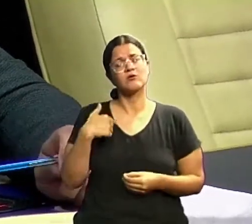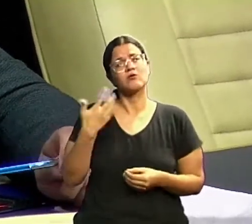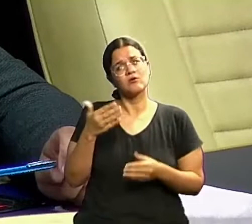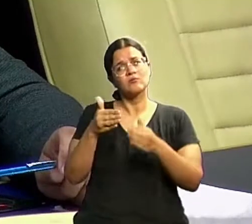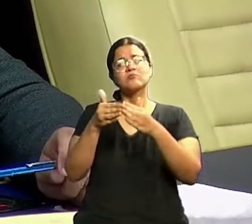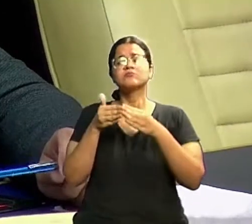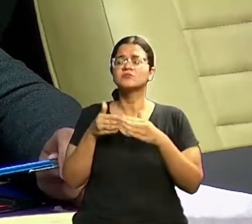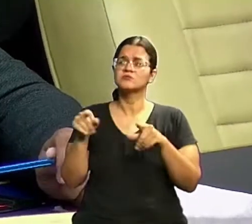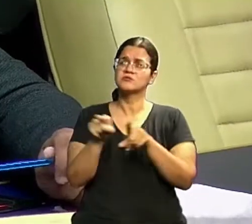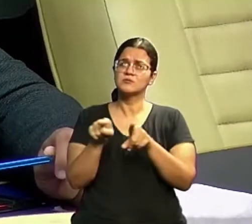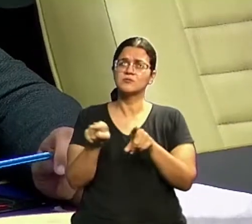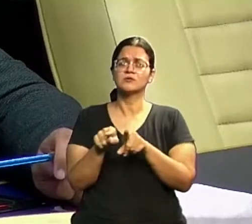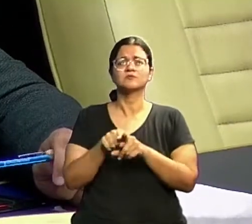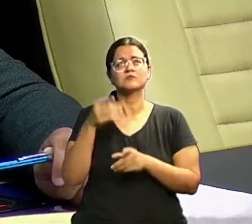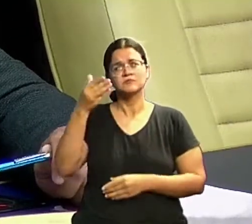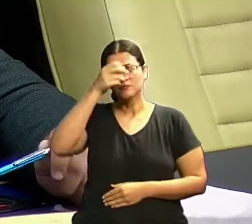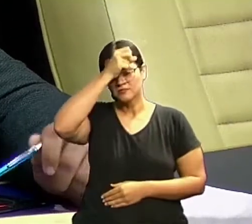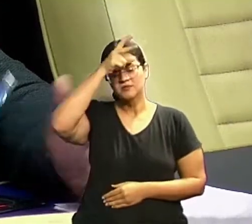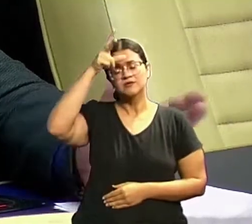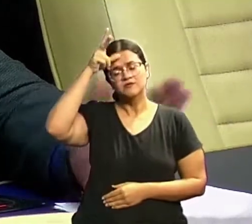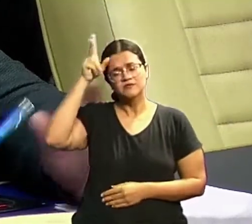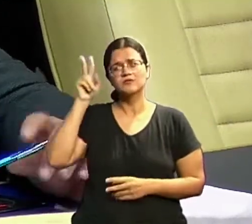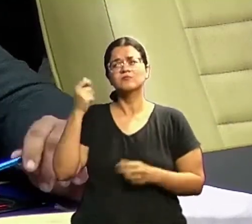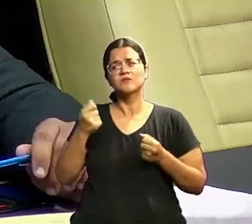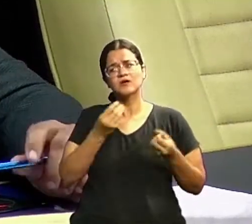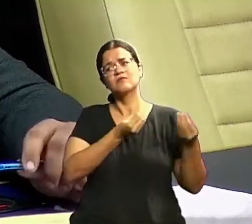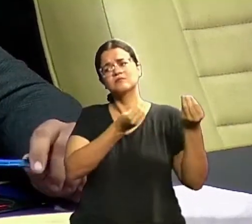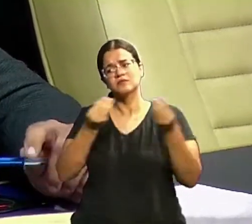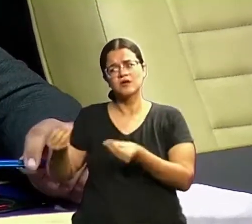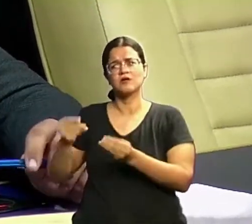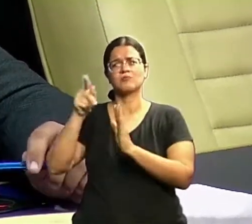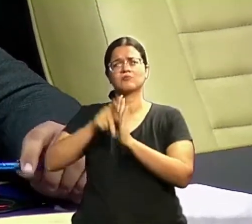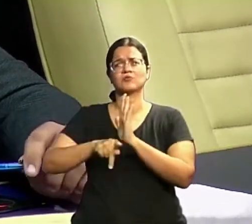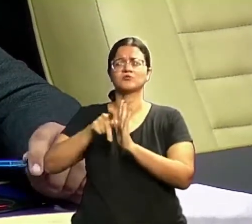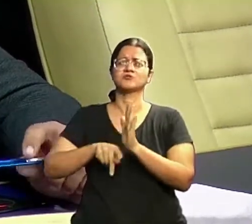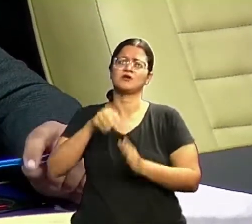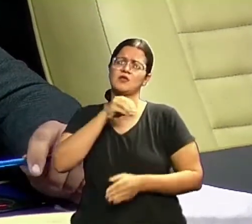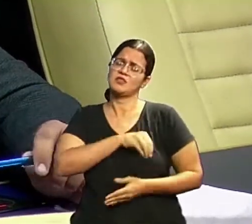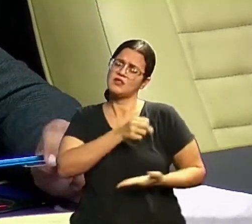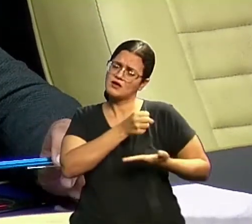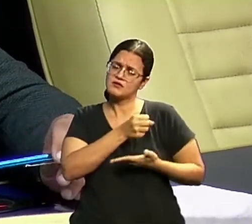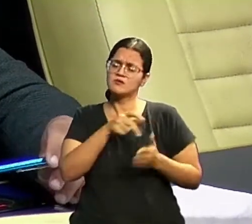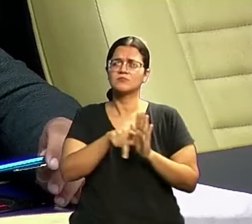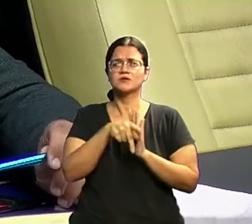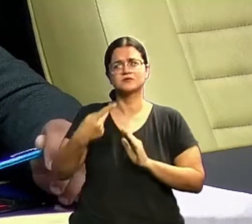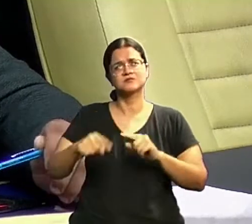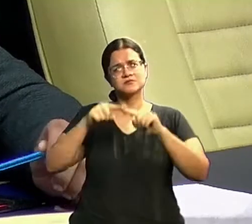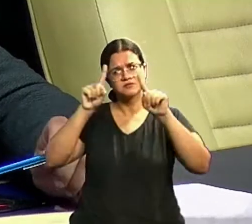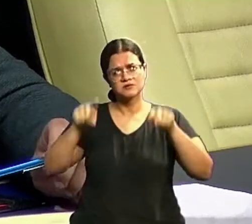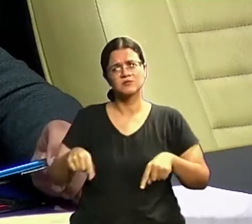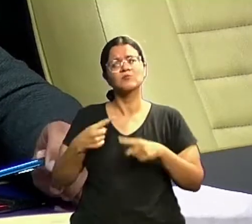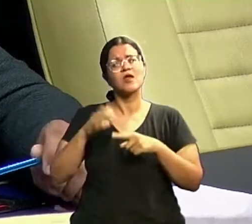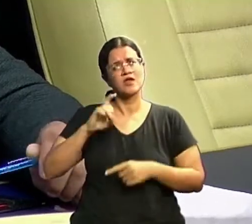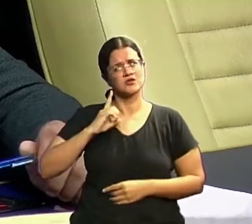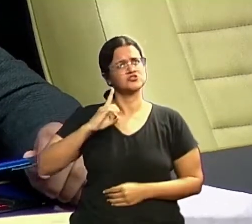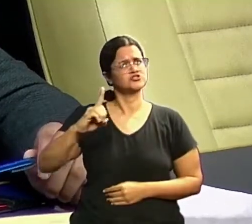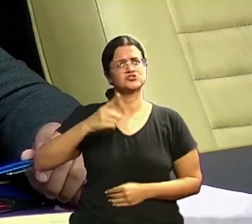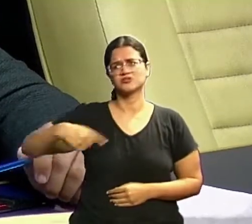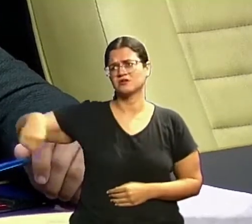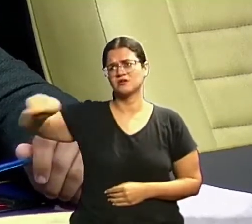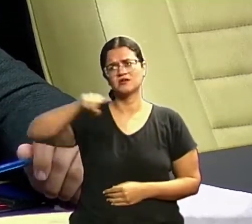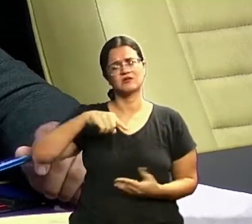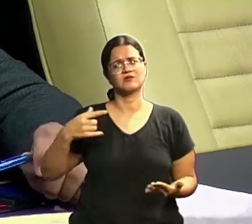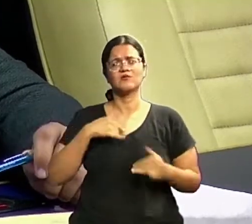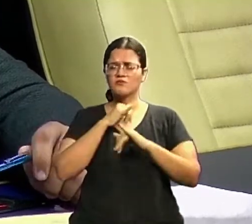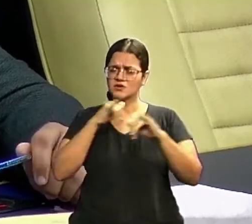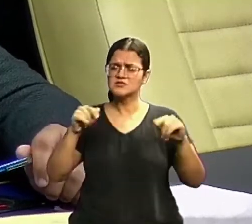quero solicitar também o que o prefeito Rogério Cruz possa estar enviando a database também aos servidores municipais, porque são direitos deles, né? Então,